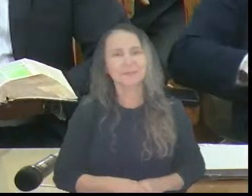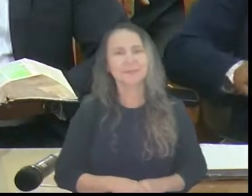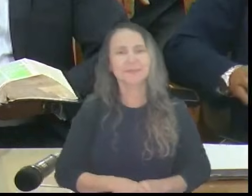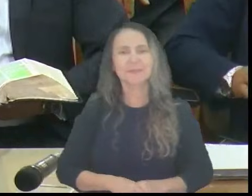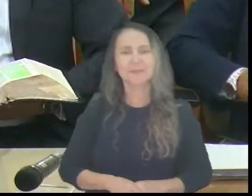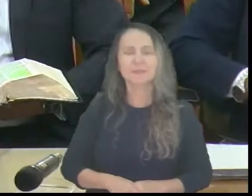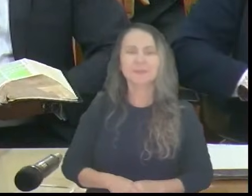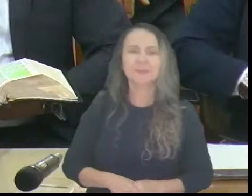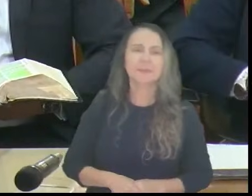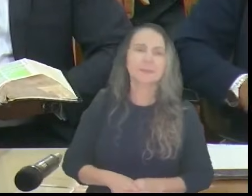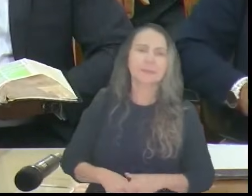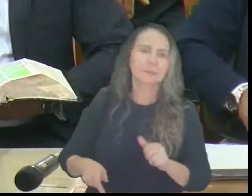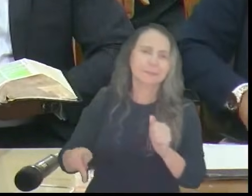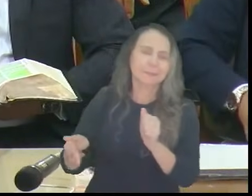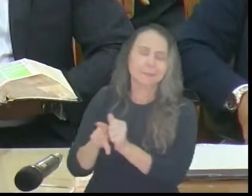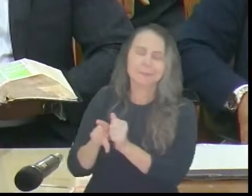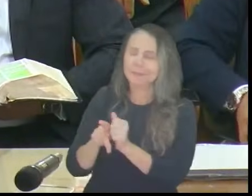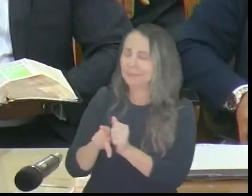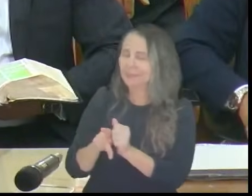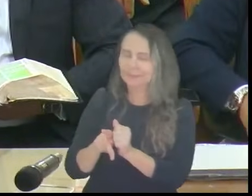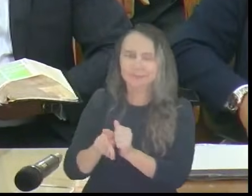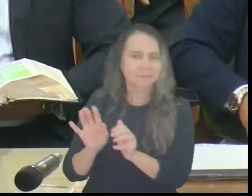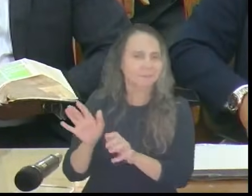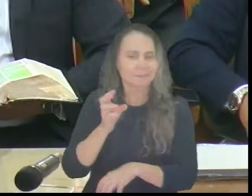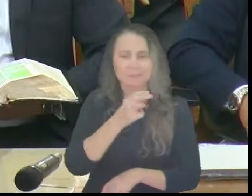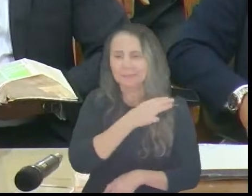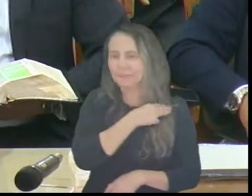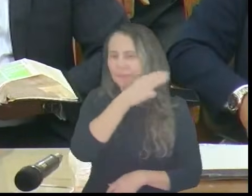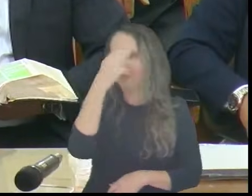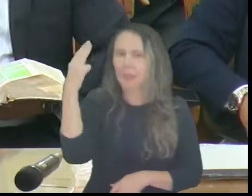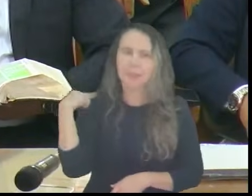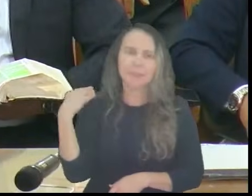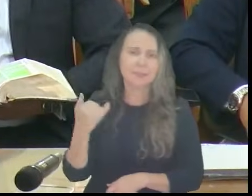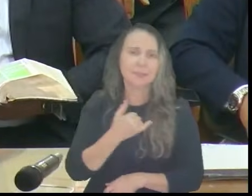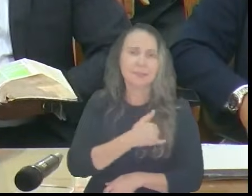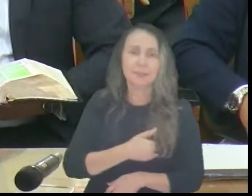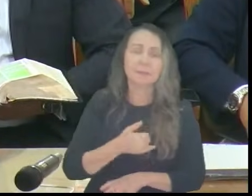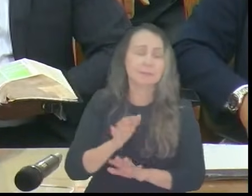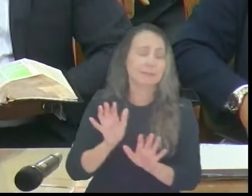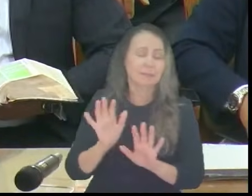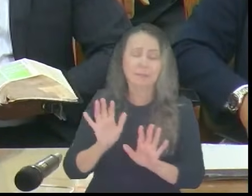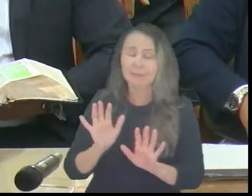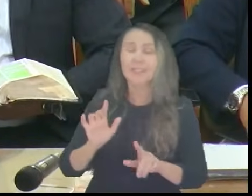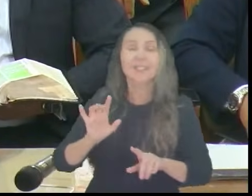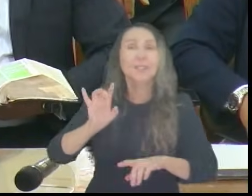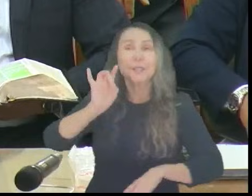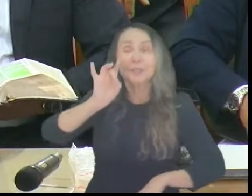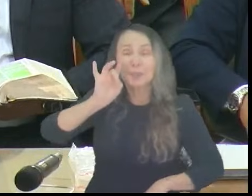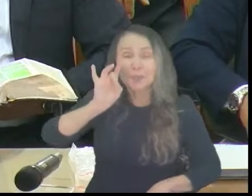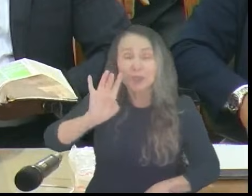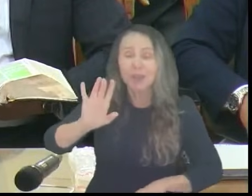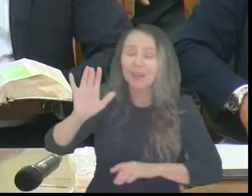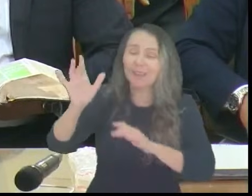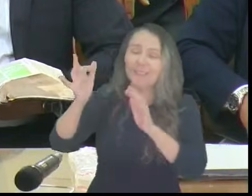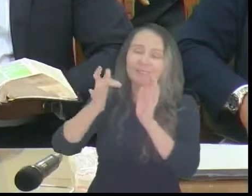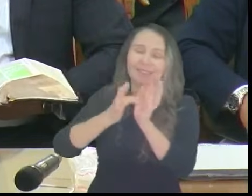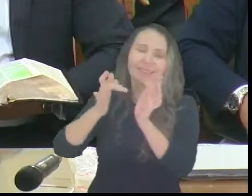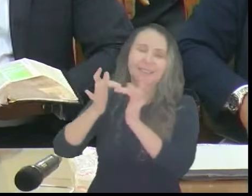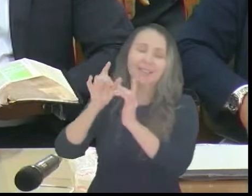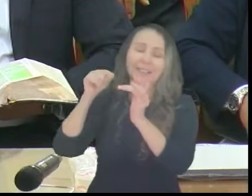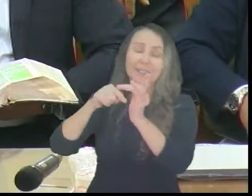Ah, irmão, Pedro não tem crédito, tem não. Maria não tem crédito, tem não. João não tem crédito, tem não. Só quem tem crédito diante de Deus é Jesus.